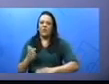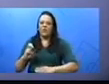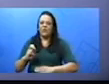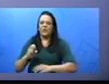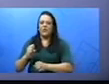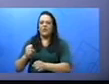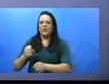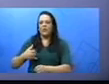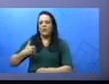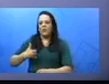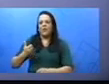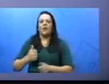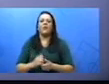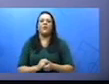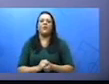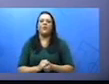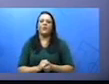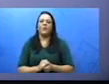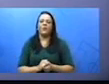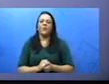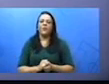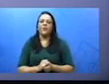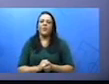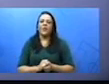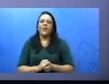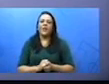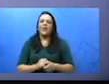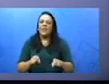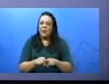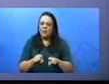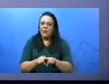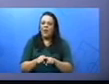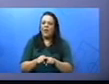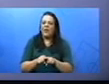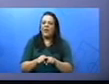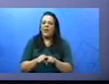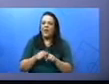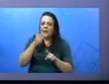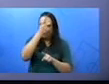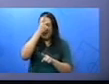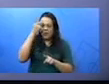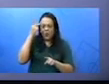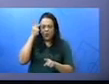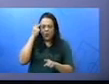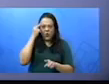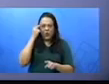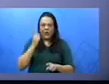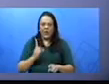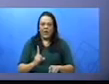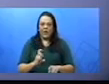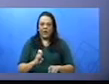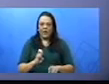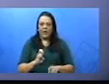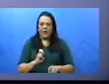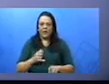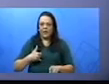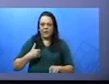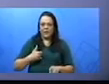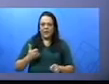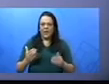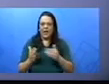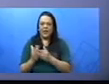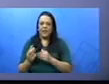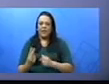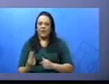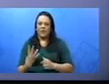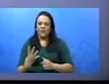força produtiva no país. Mesmo no caso da geração mais nova, entre 15 e 24 anos, que têm mais